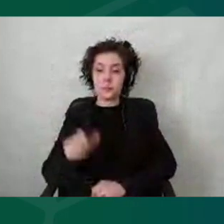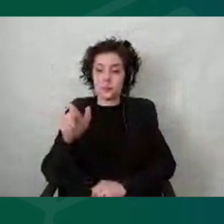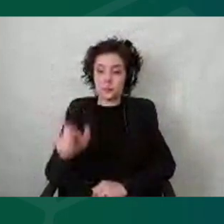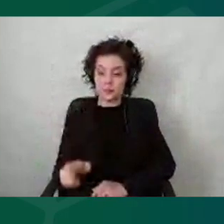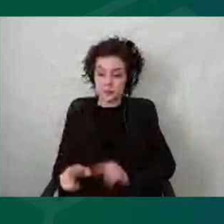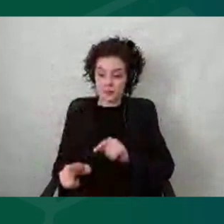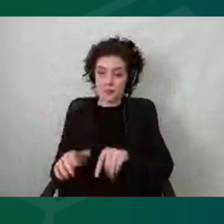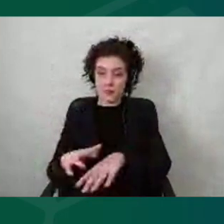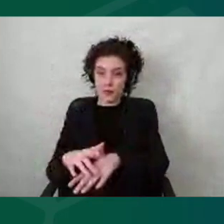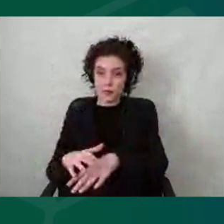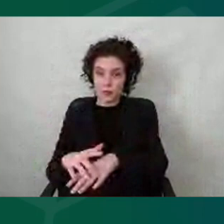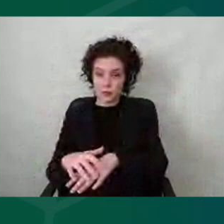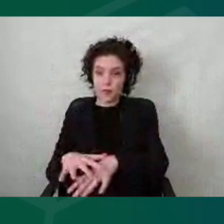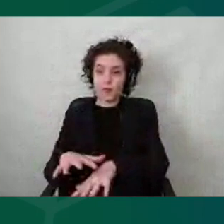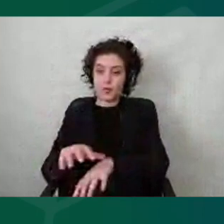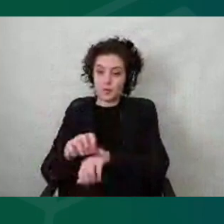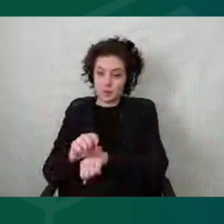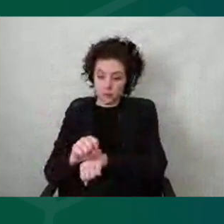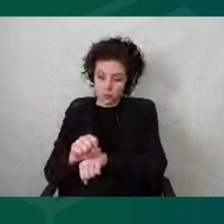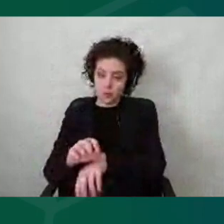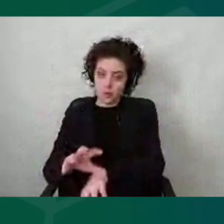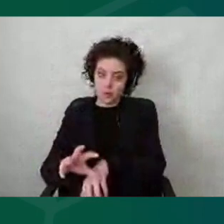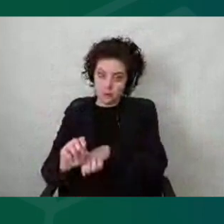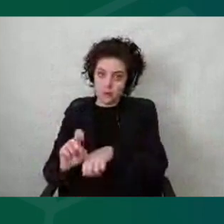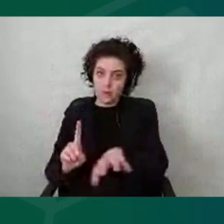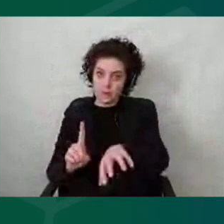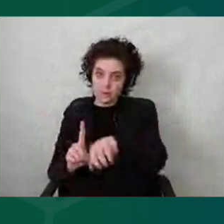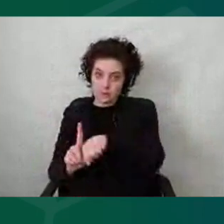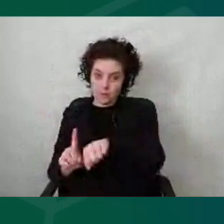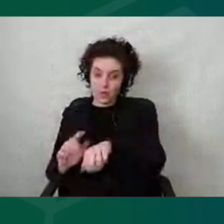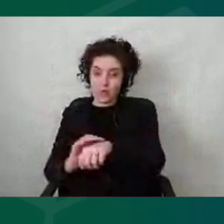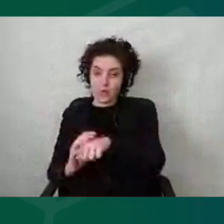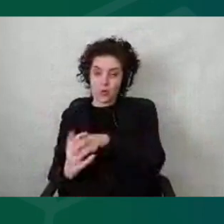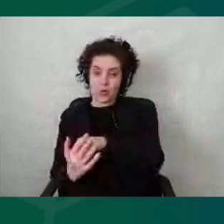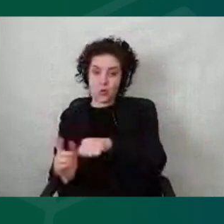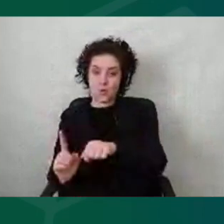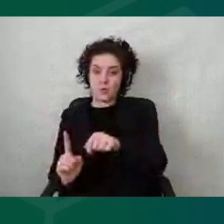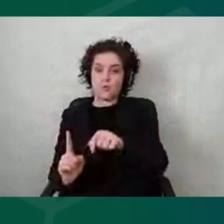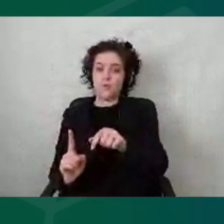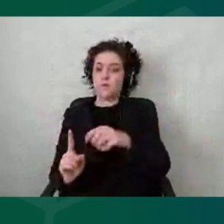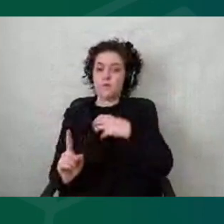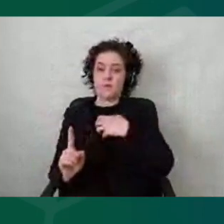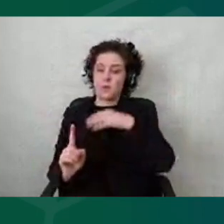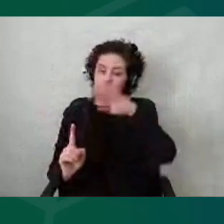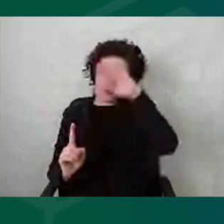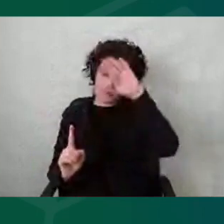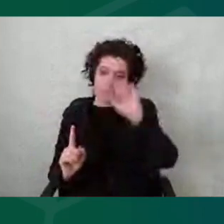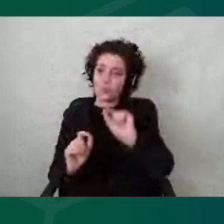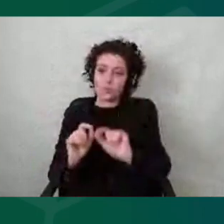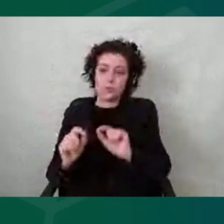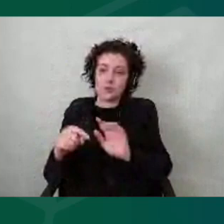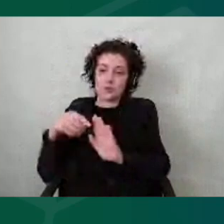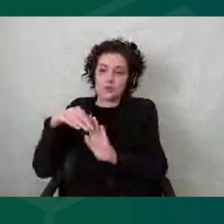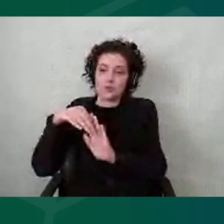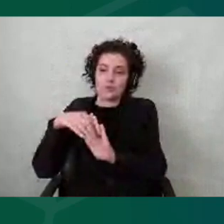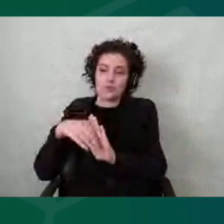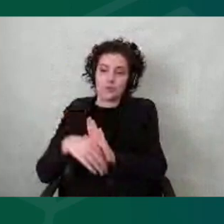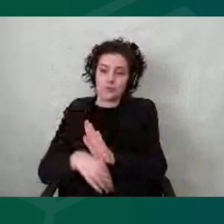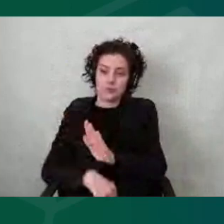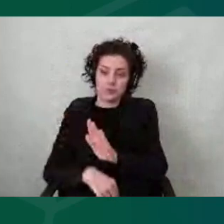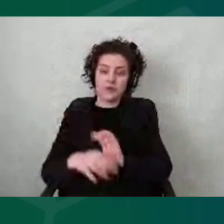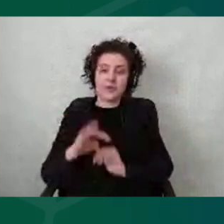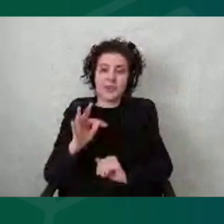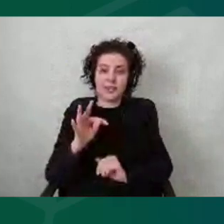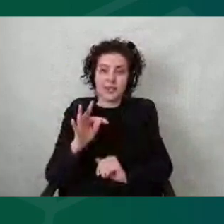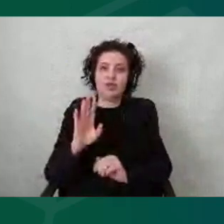tem Covid-19, ele apresenta uma queda dos linfócitos T, que já foi tão